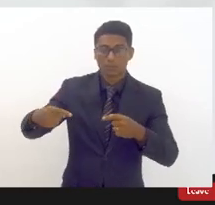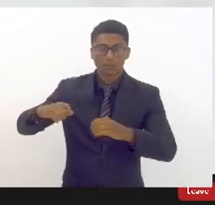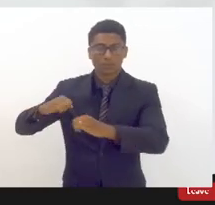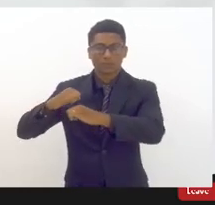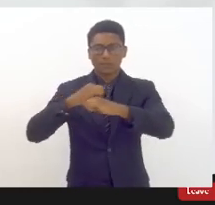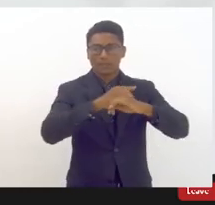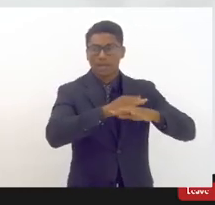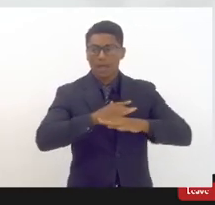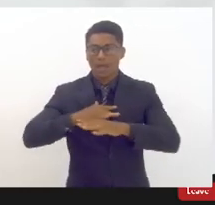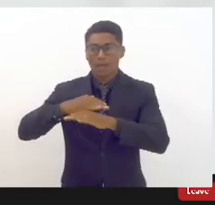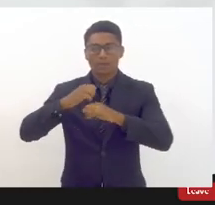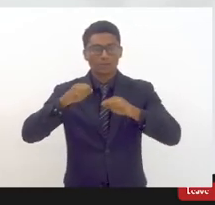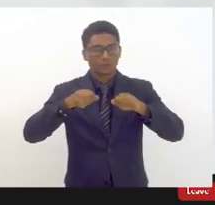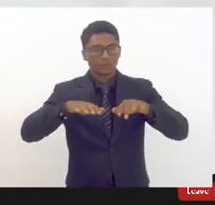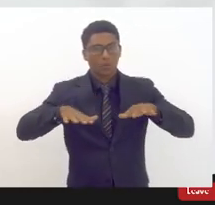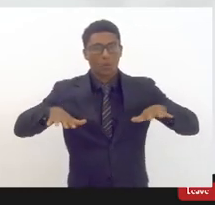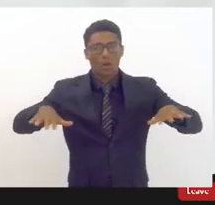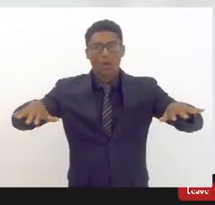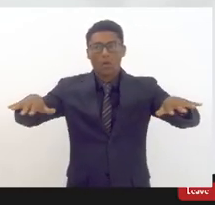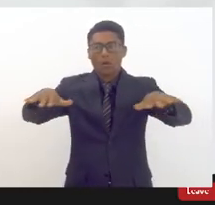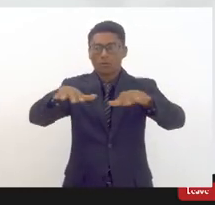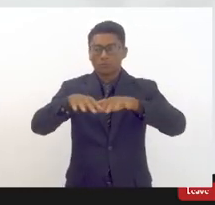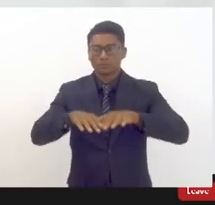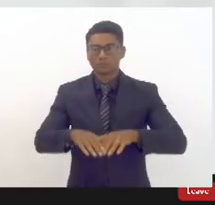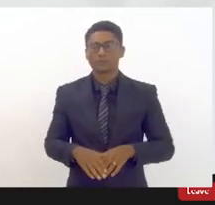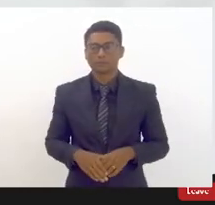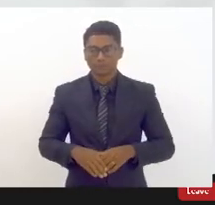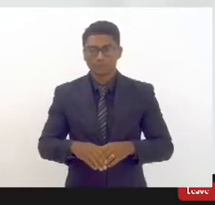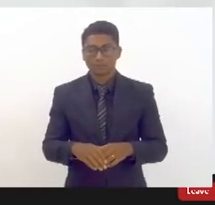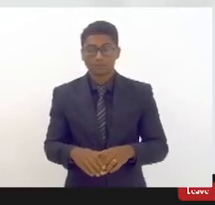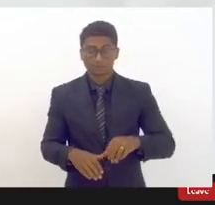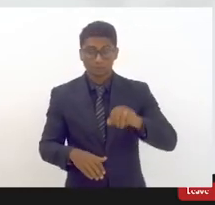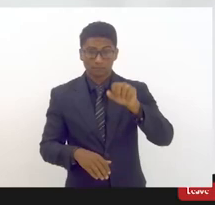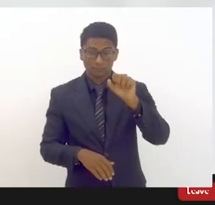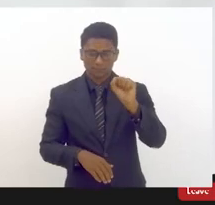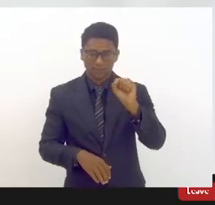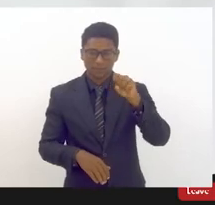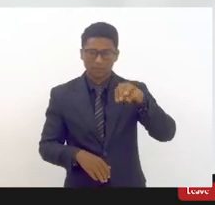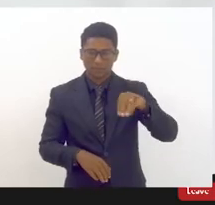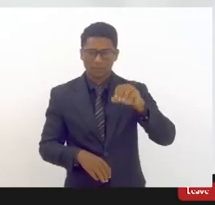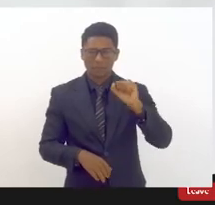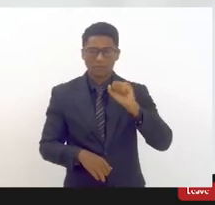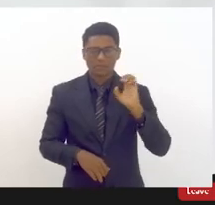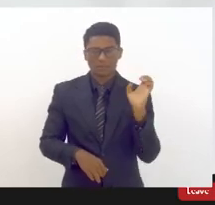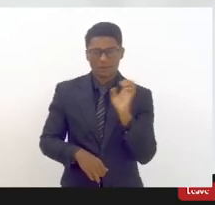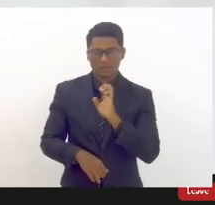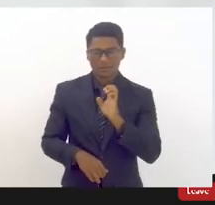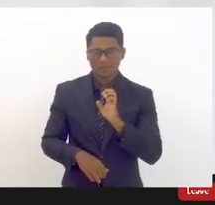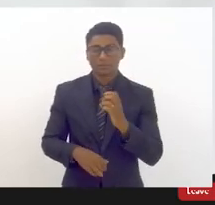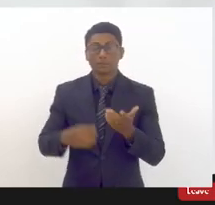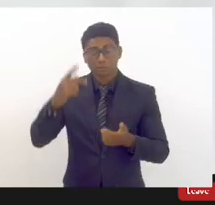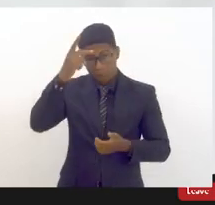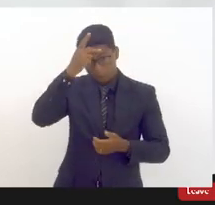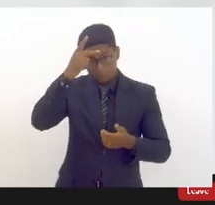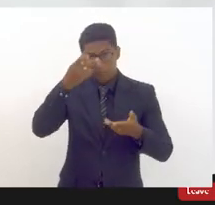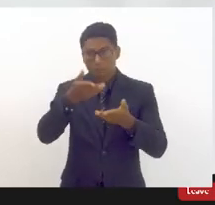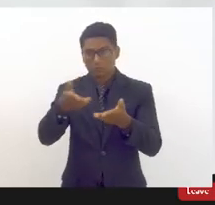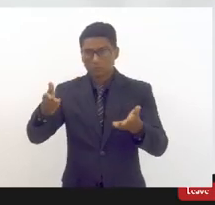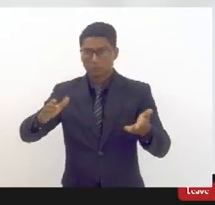municípios, um serviço semelhante ao que é hoje o SMS de emergência, que as pessoas se cadastram enviando o número do